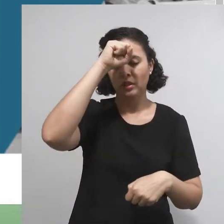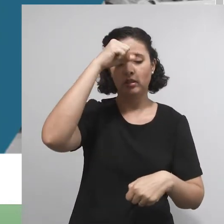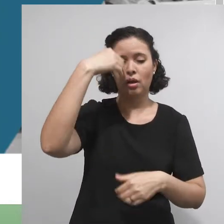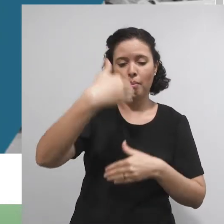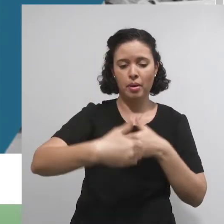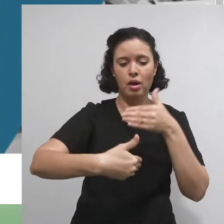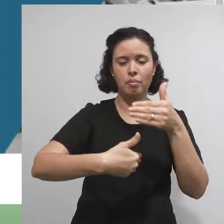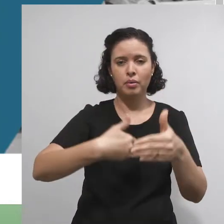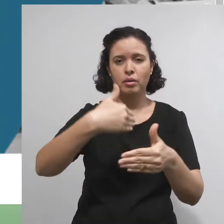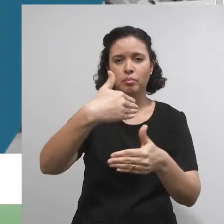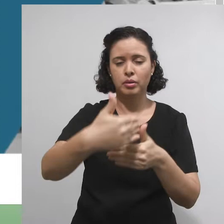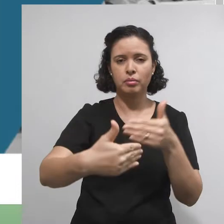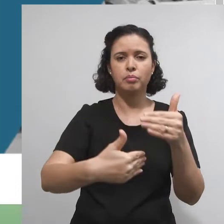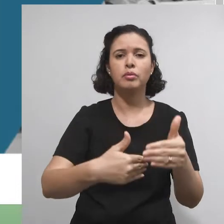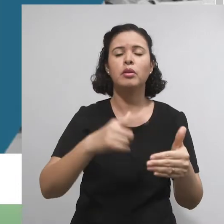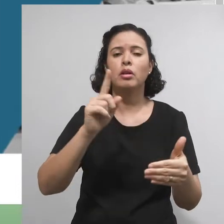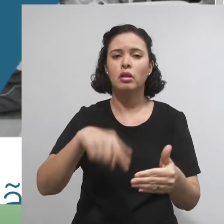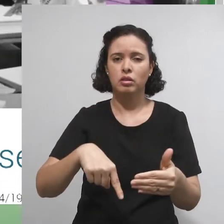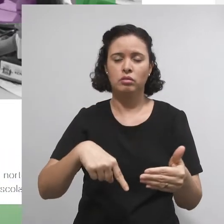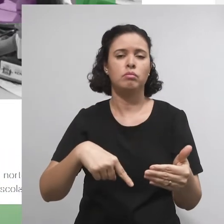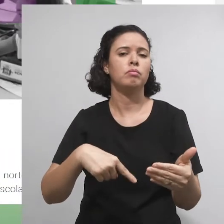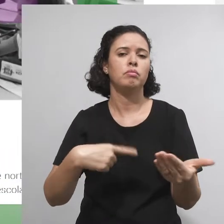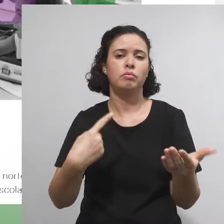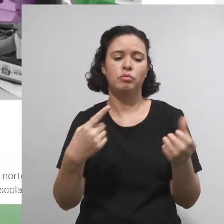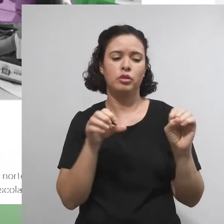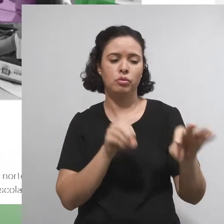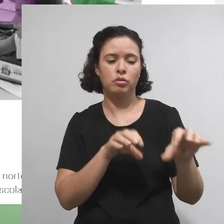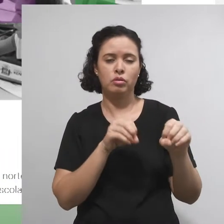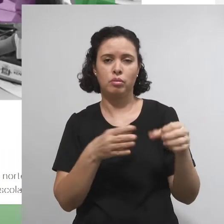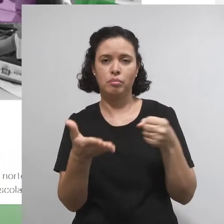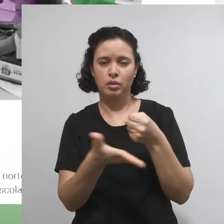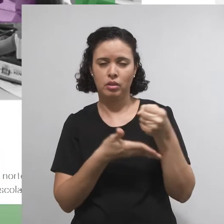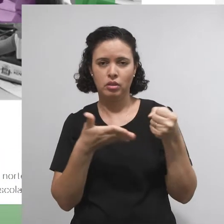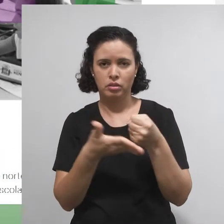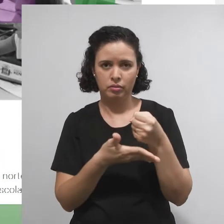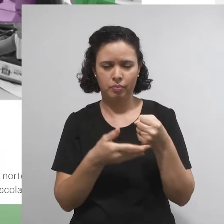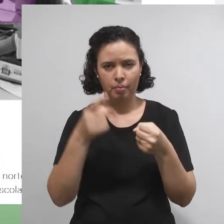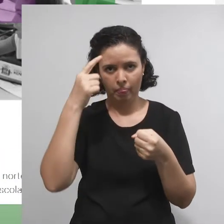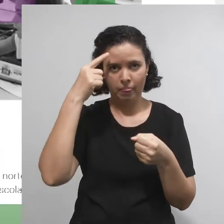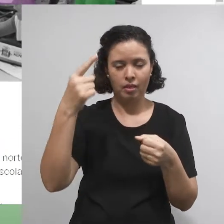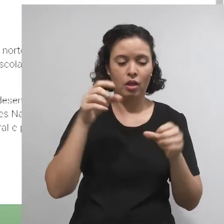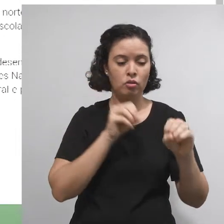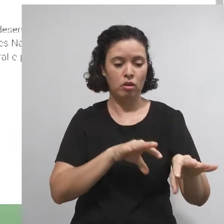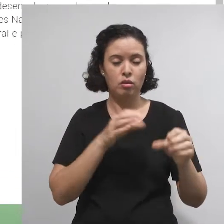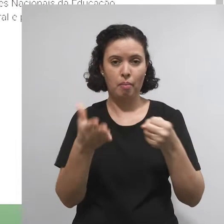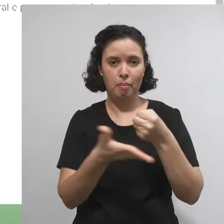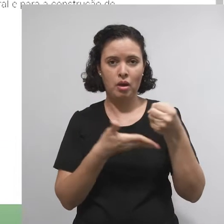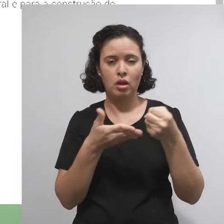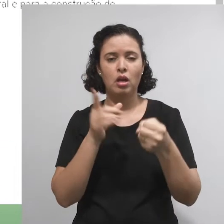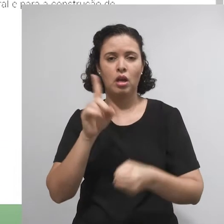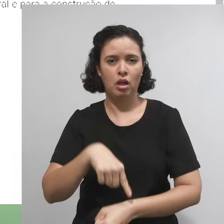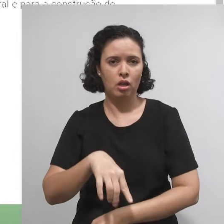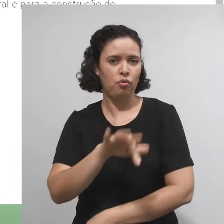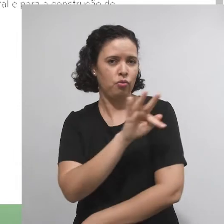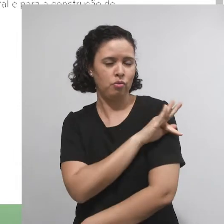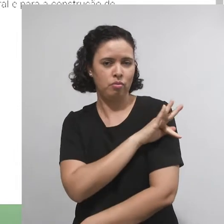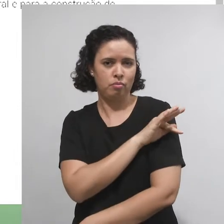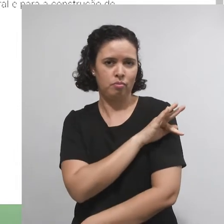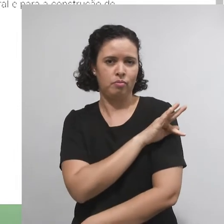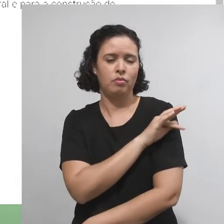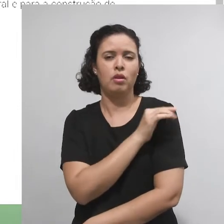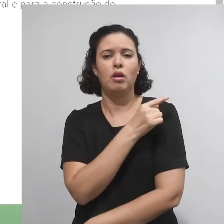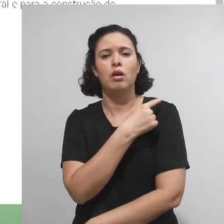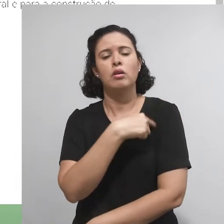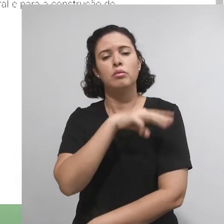das etapas e modalidades da educação básica. E aí, a educação básica é compreendida como o ensino fundamental